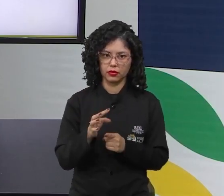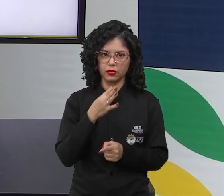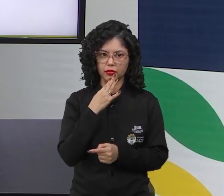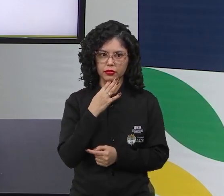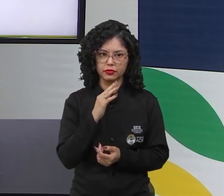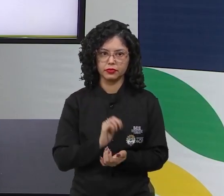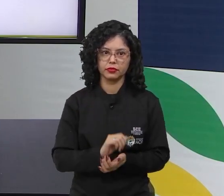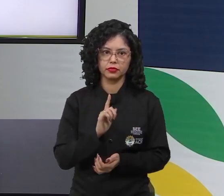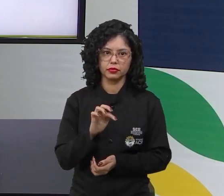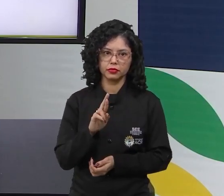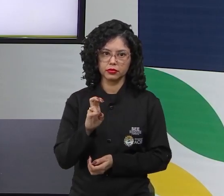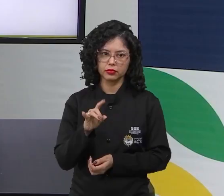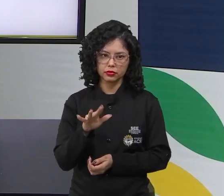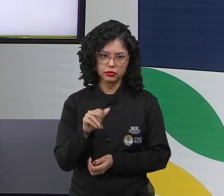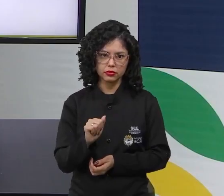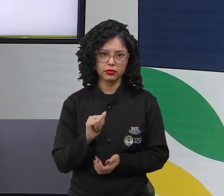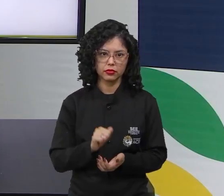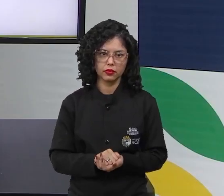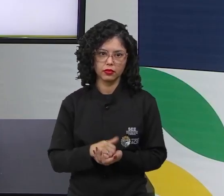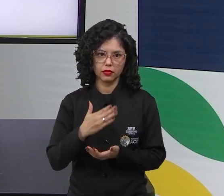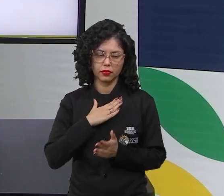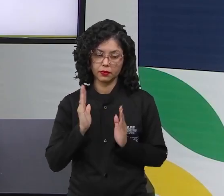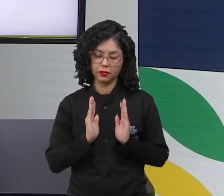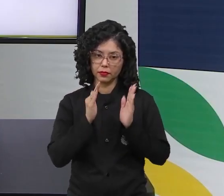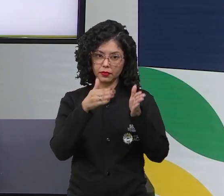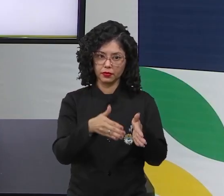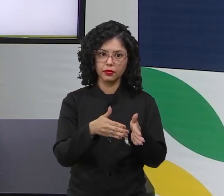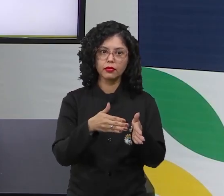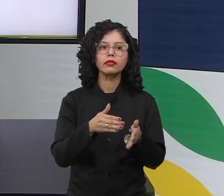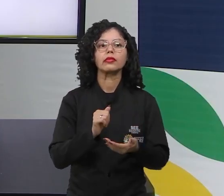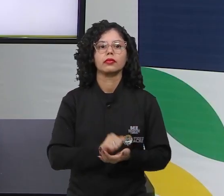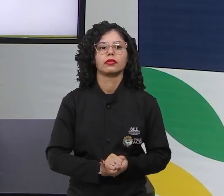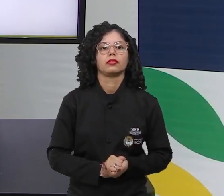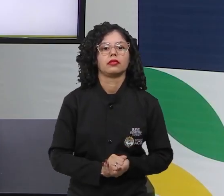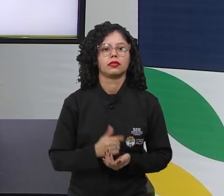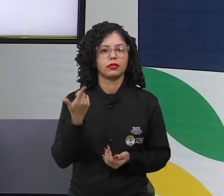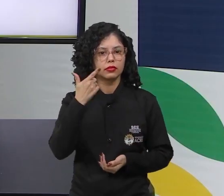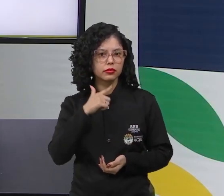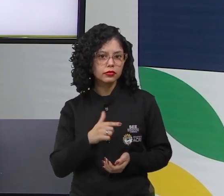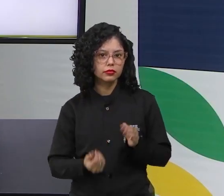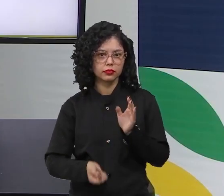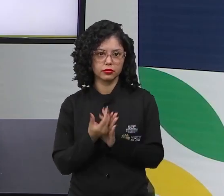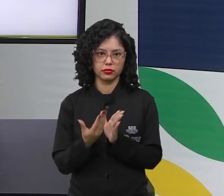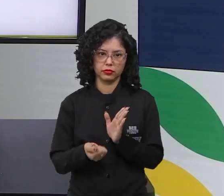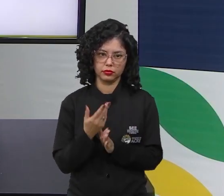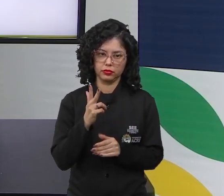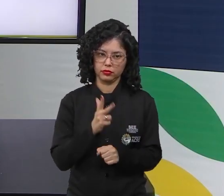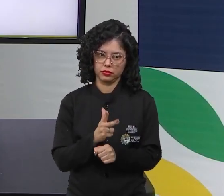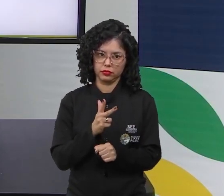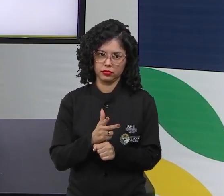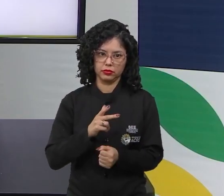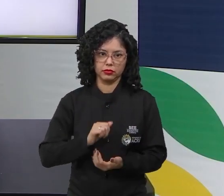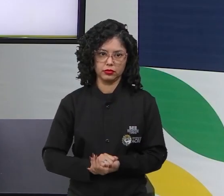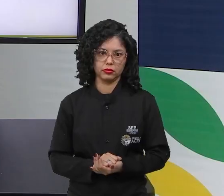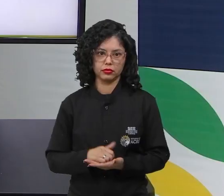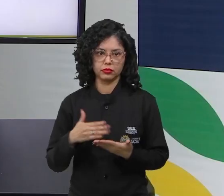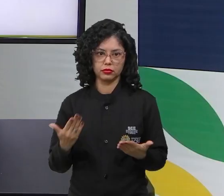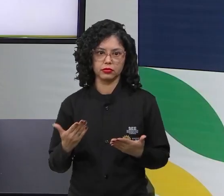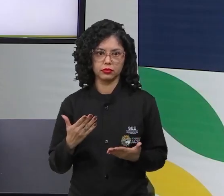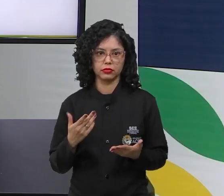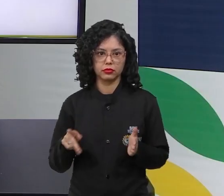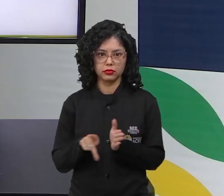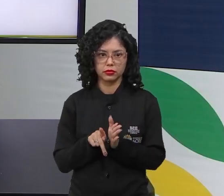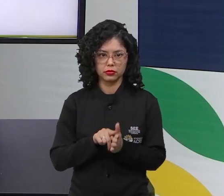conheço. Engajamento é o meu foco, é o meu forte. Eu consigo produzir ali um vídeo na rede social e